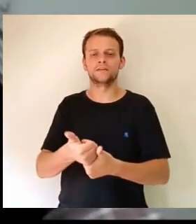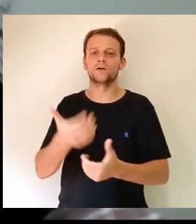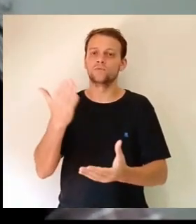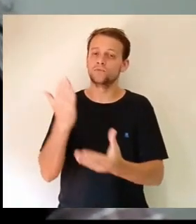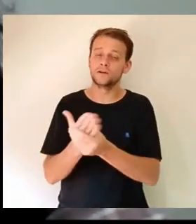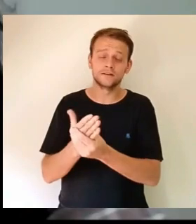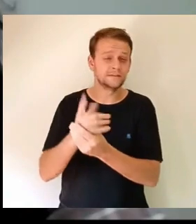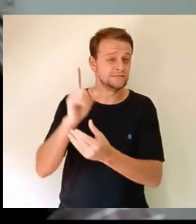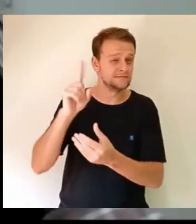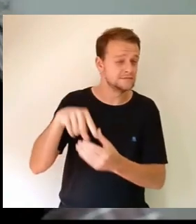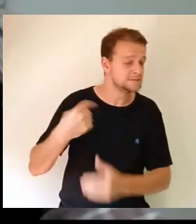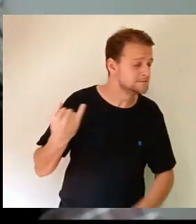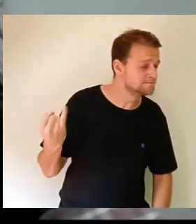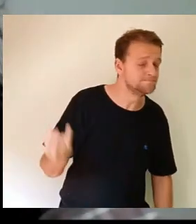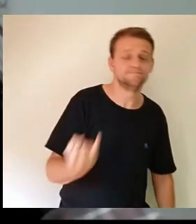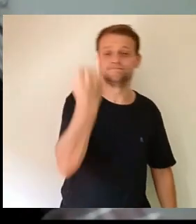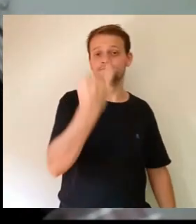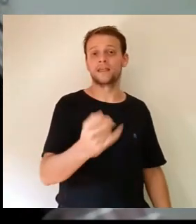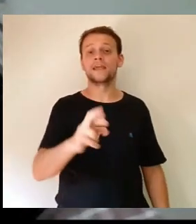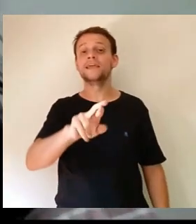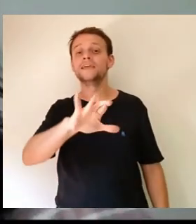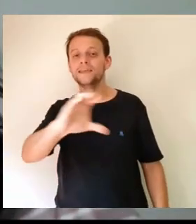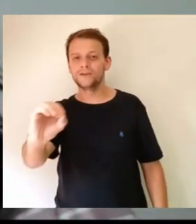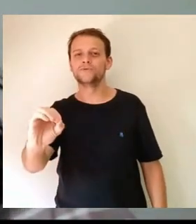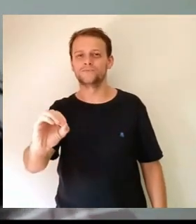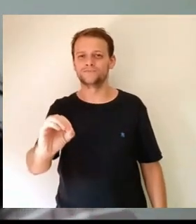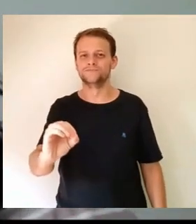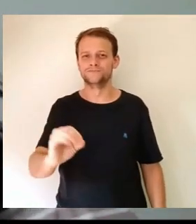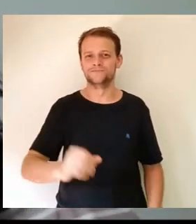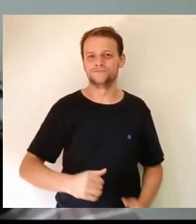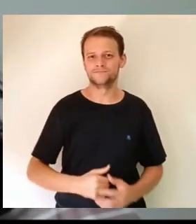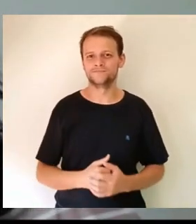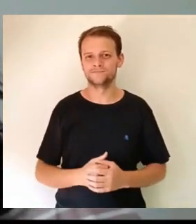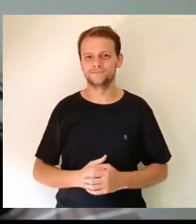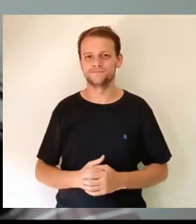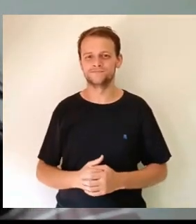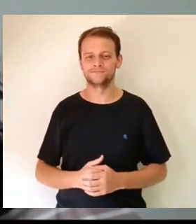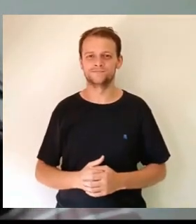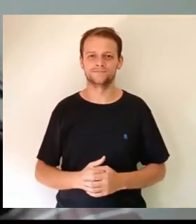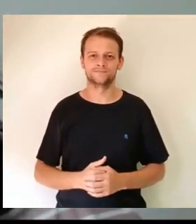Apoia-se para manter esse arquivo que é riquíssimo.